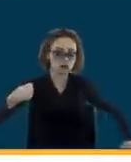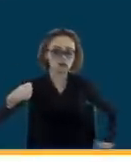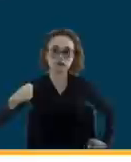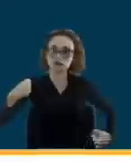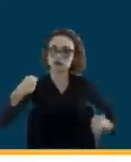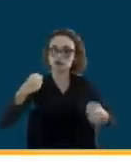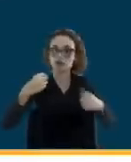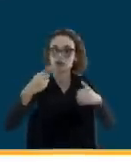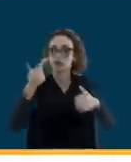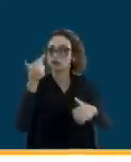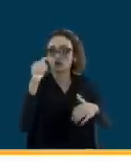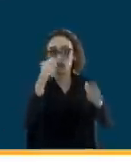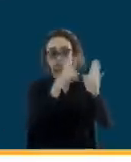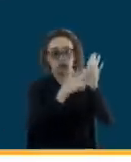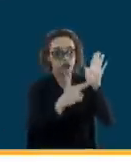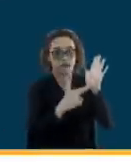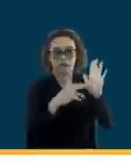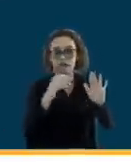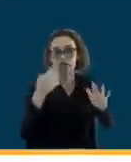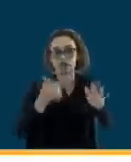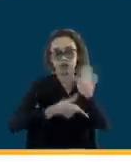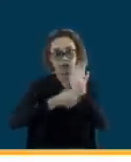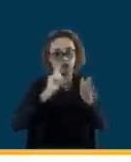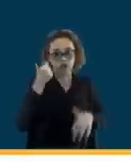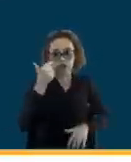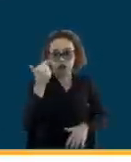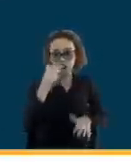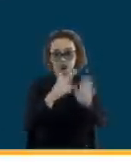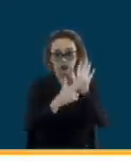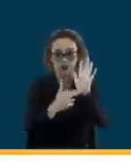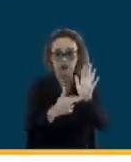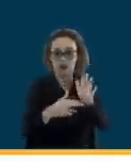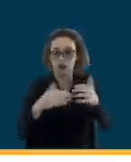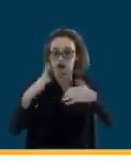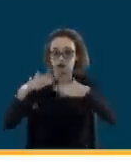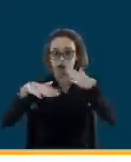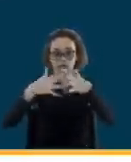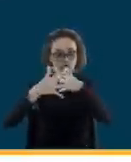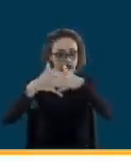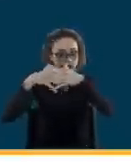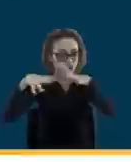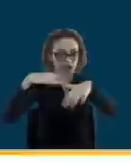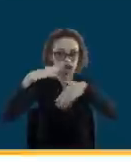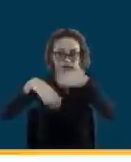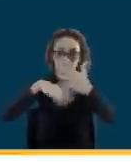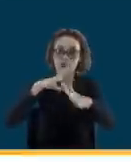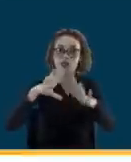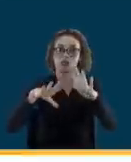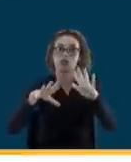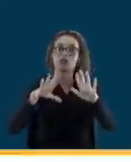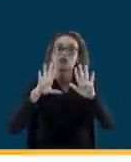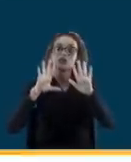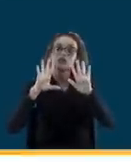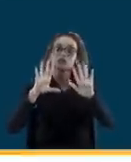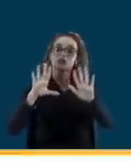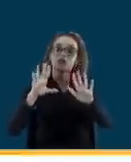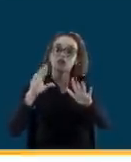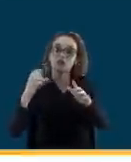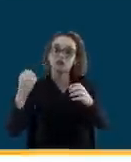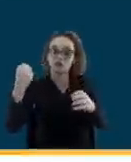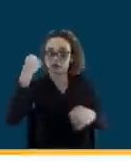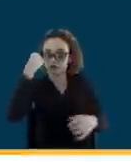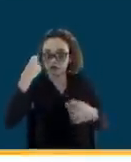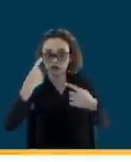tinha luva, dava os pontapés, parecia esses MMA e aquela coisa, enfiava dedo no olho e tal. Aí com